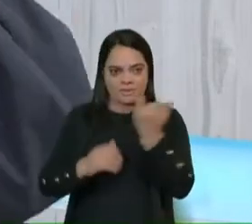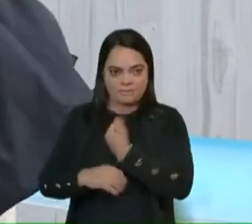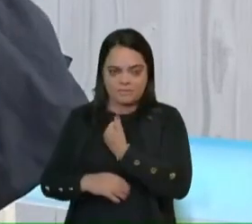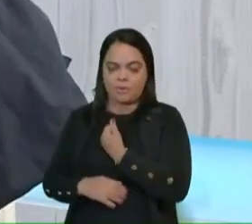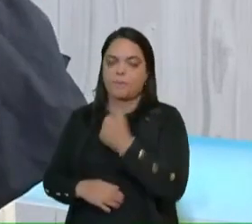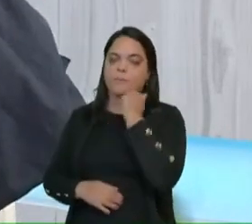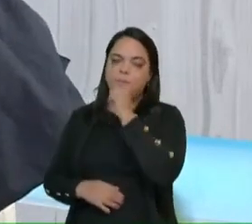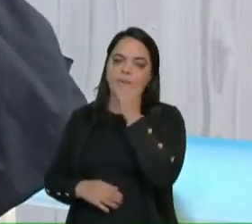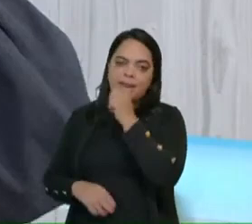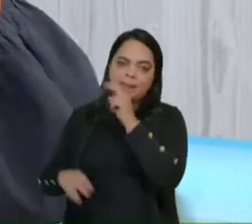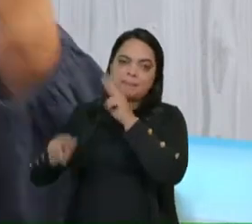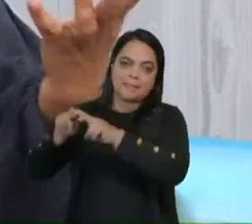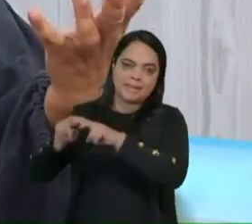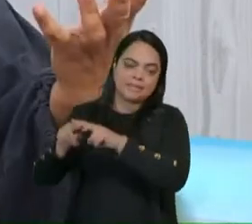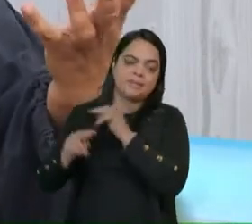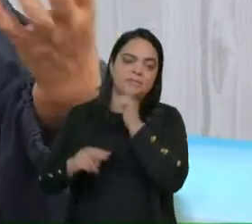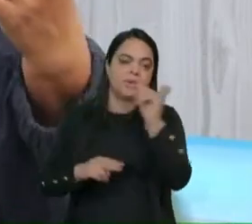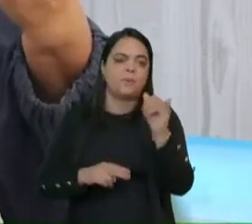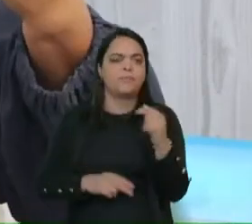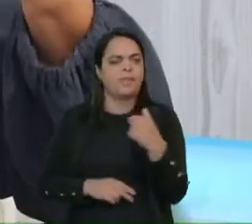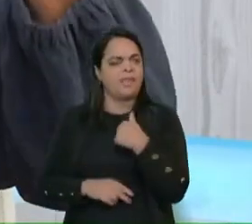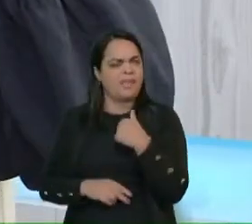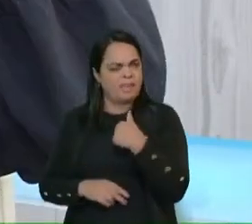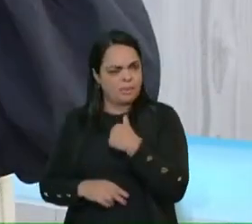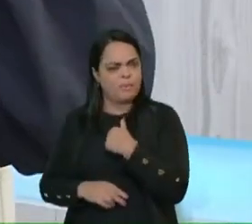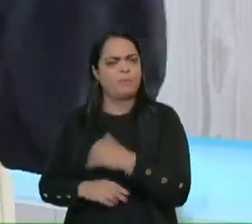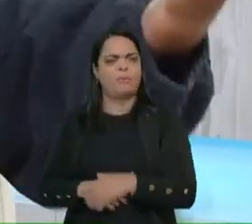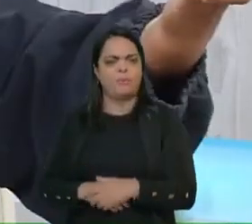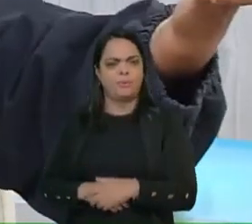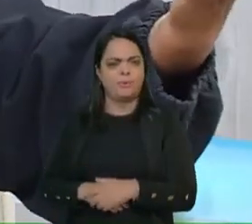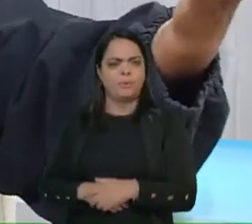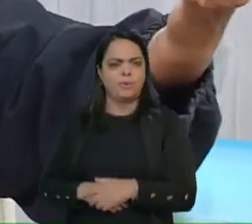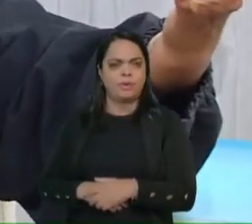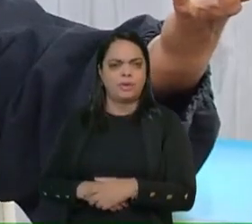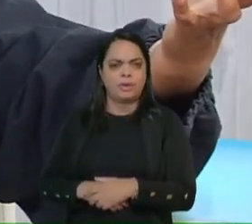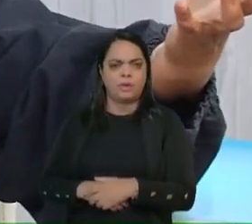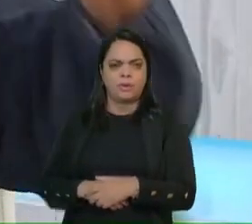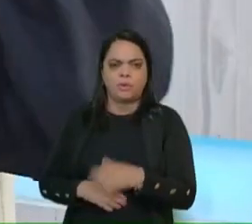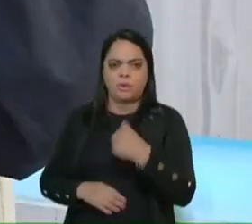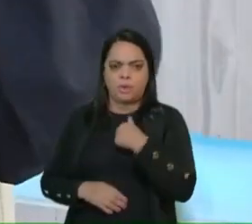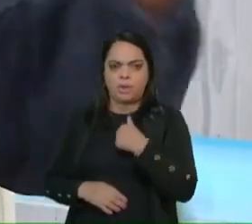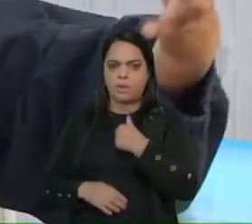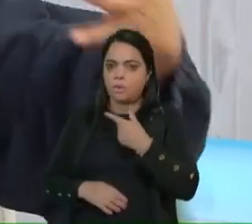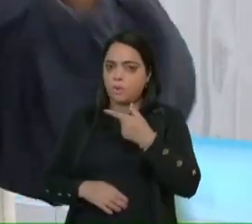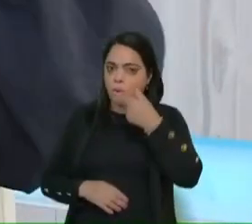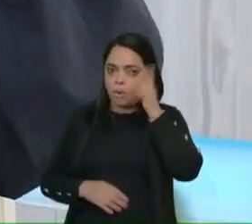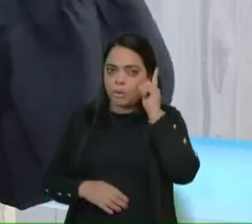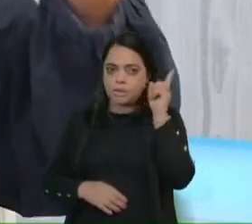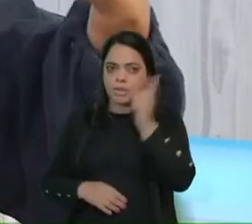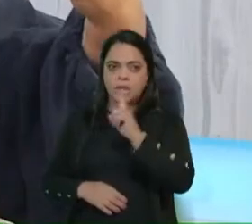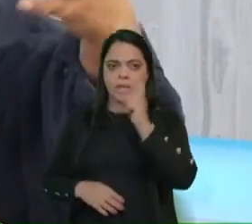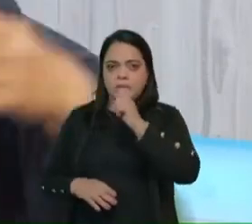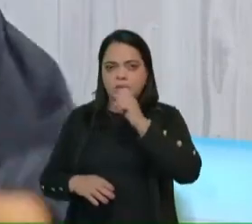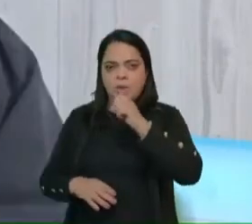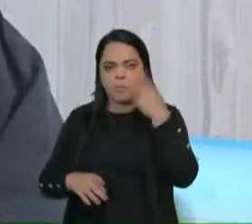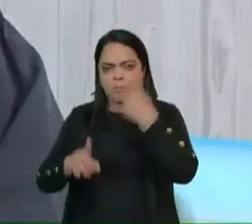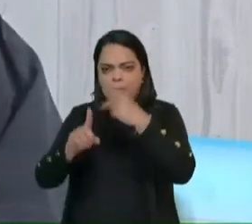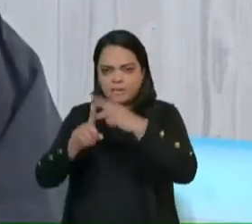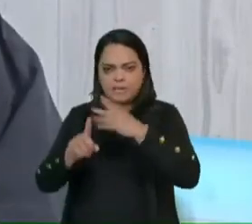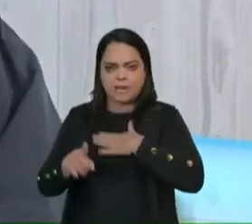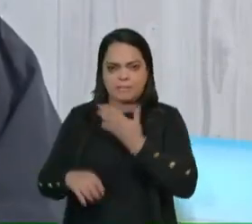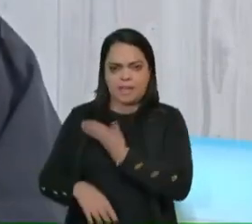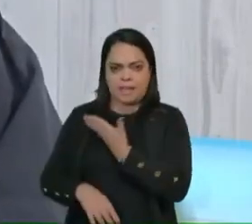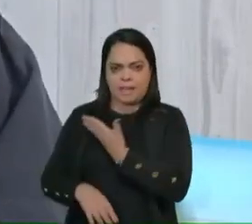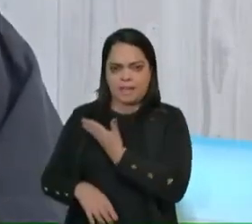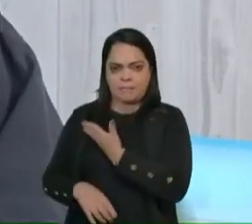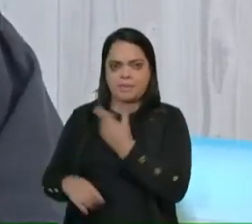detenta falou assim olha eu só não machuquei ontem a a minha colega de sala que tava me irritando